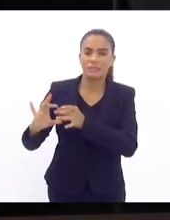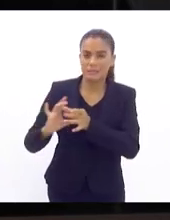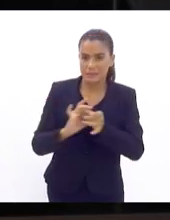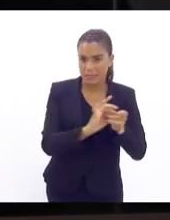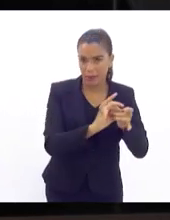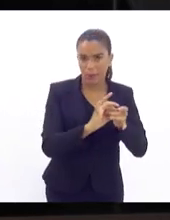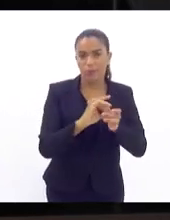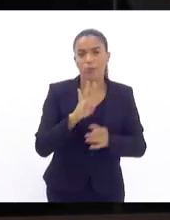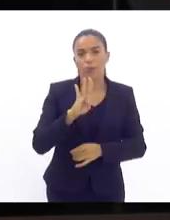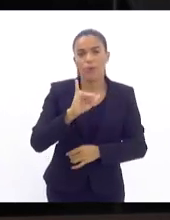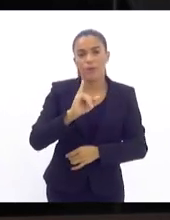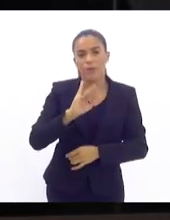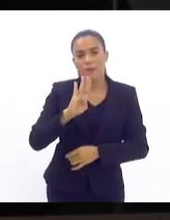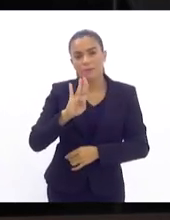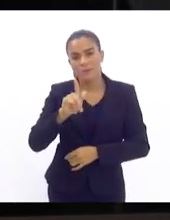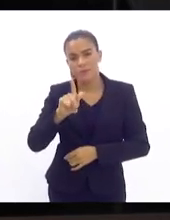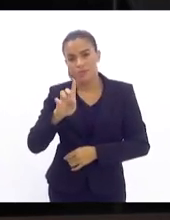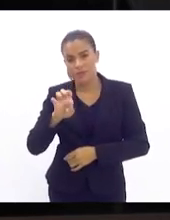com o IBGE.